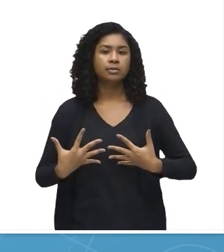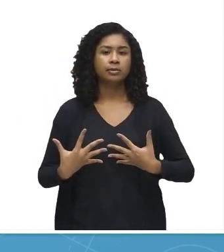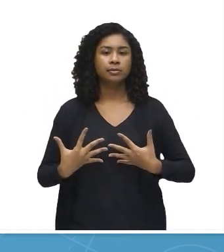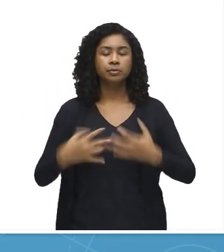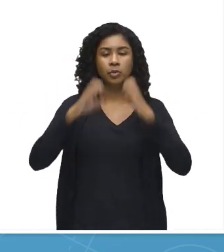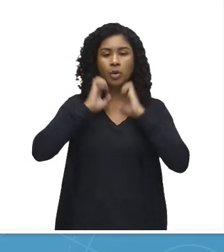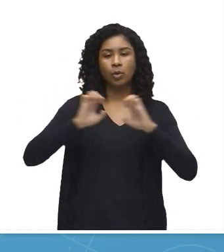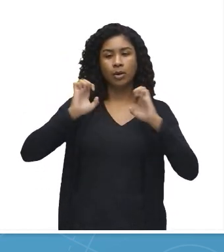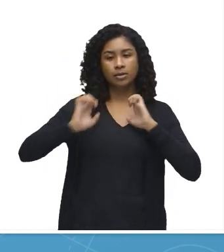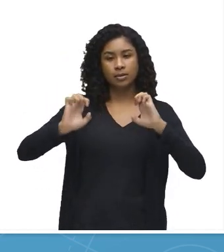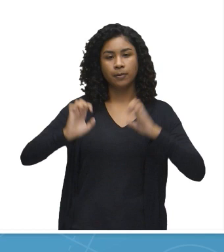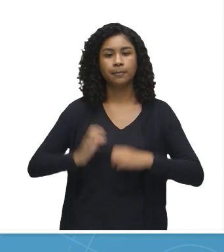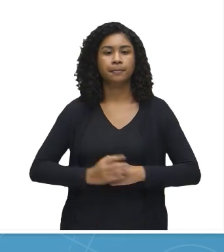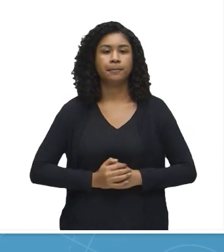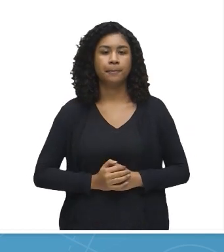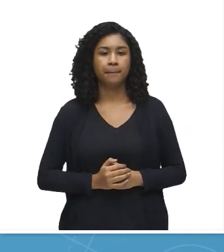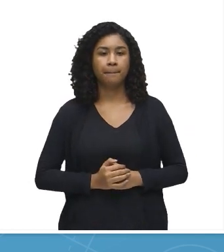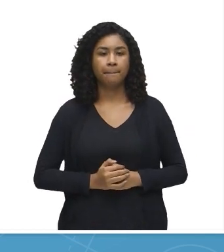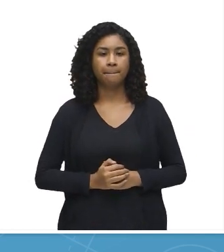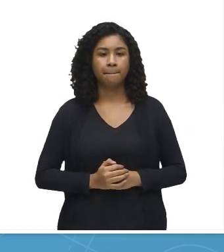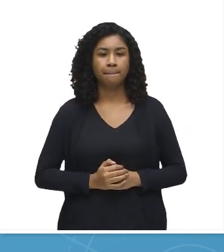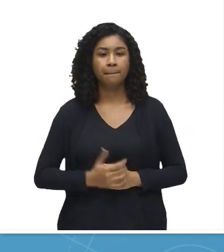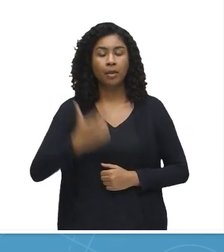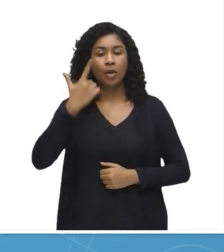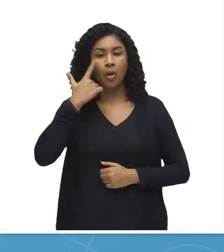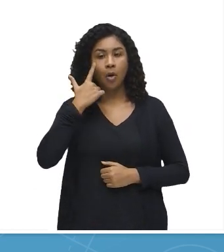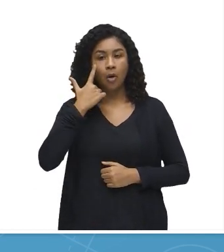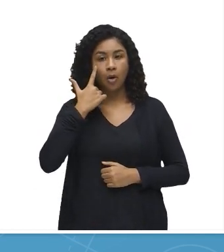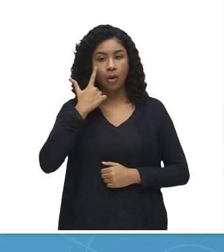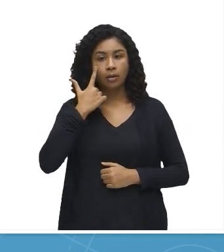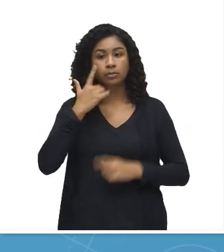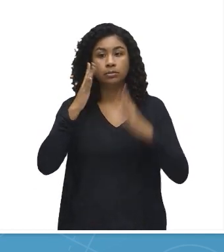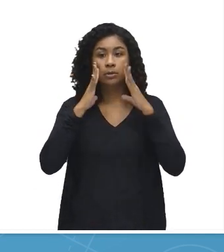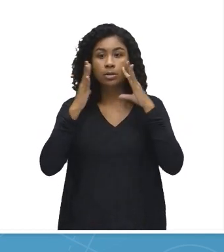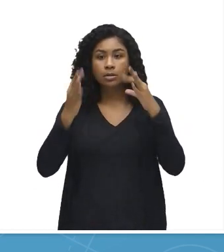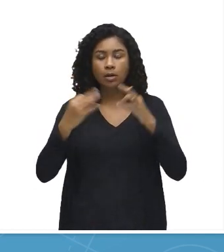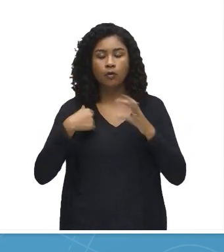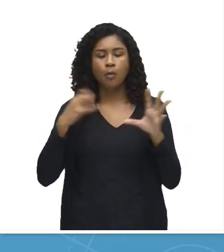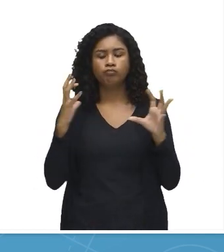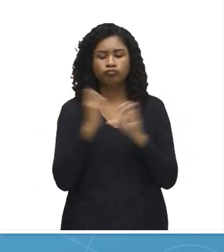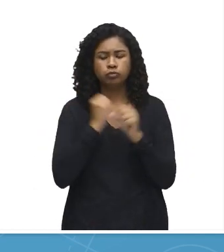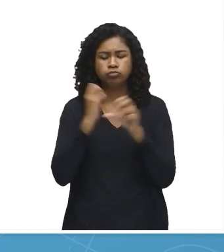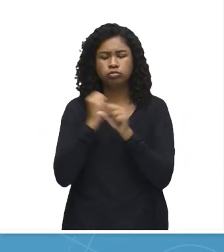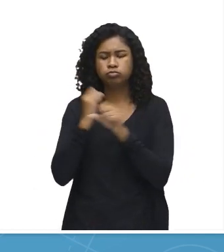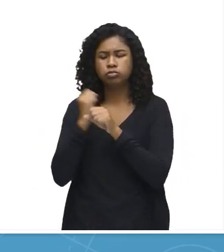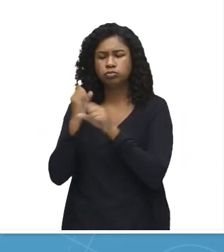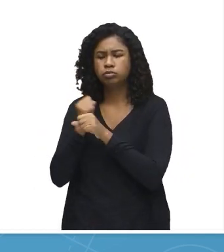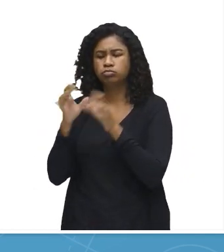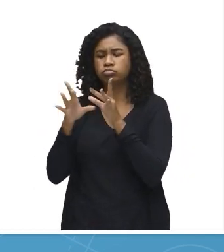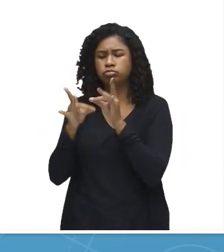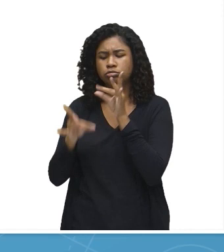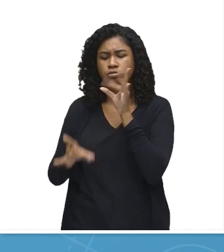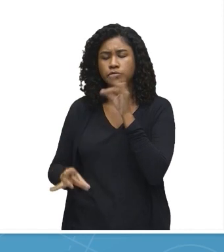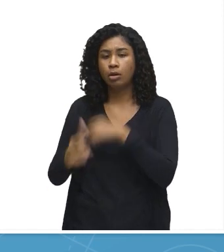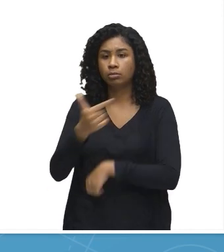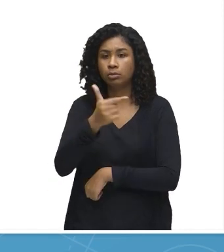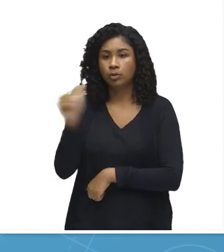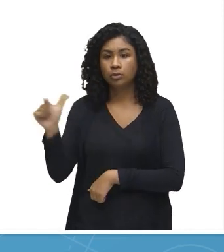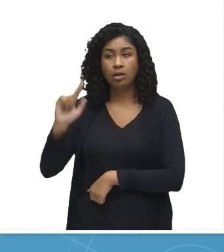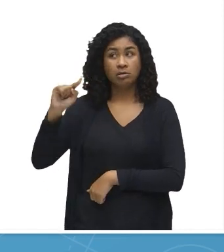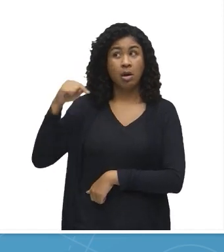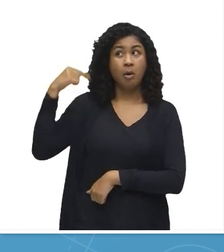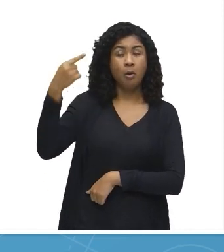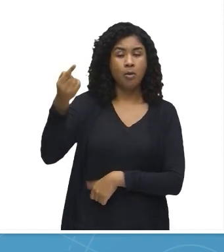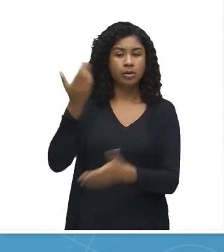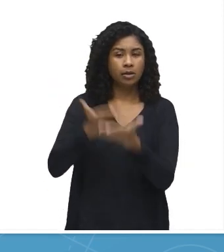Vejam, aqui nós não iremos trabalhar a resolução de uma equação do segundo grau. Isso aí é tema para as nossas